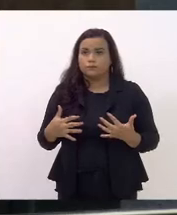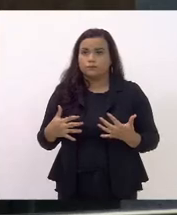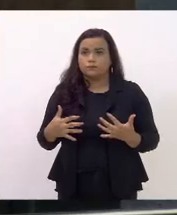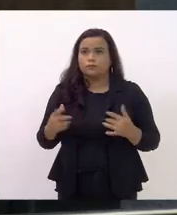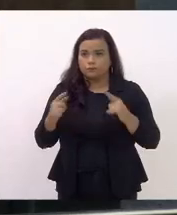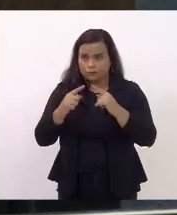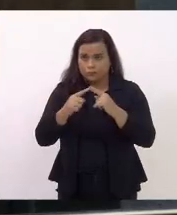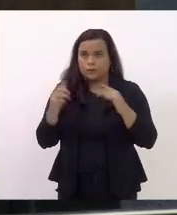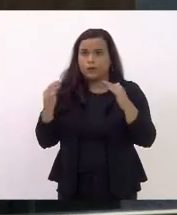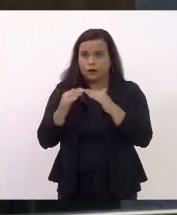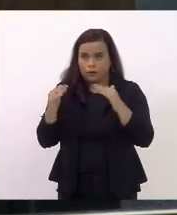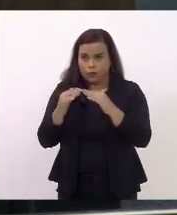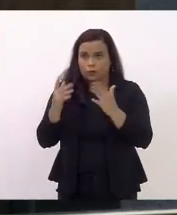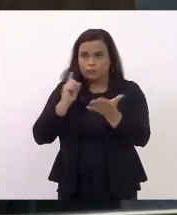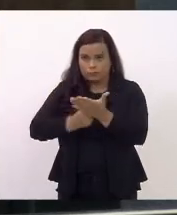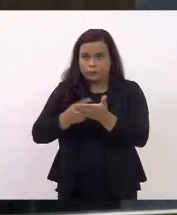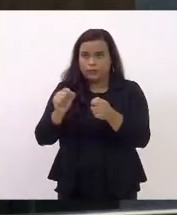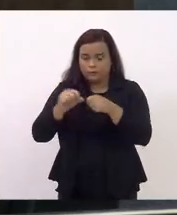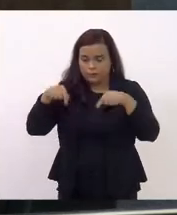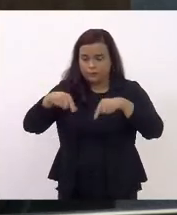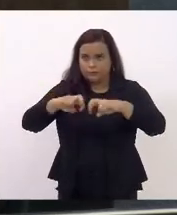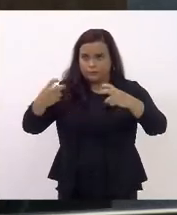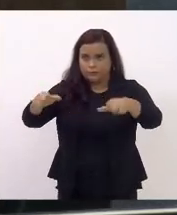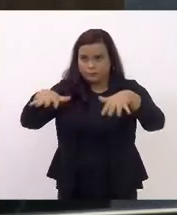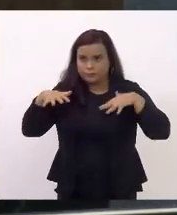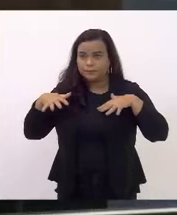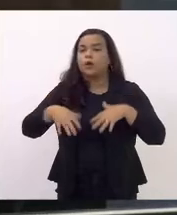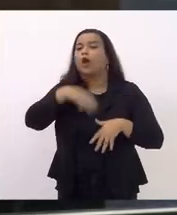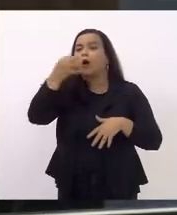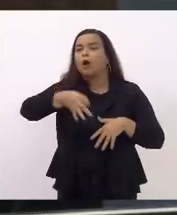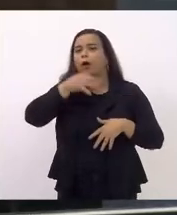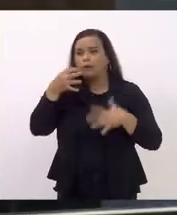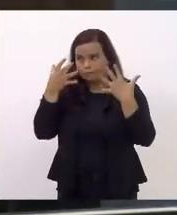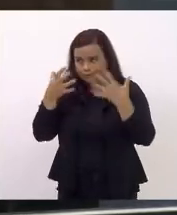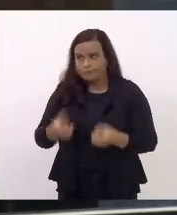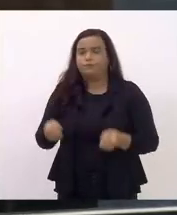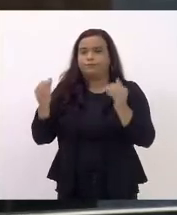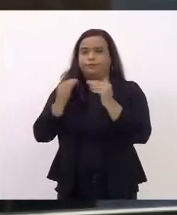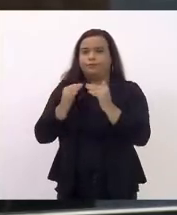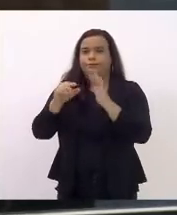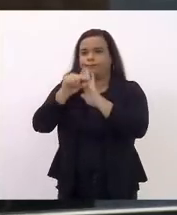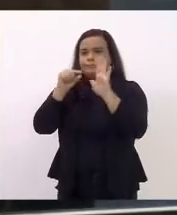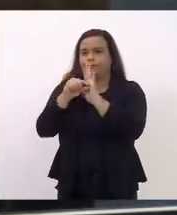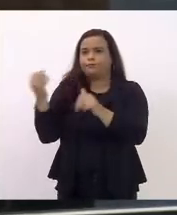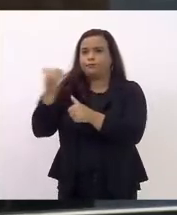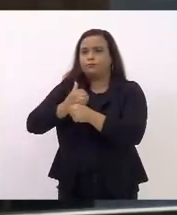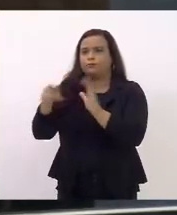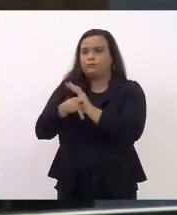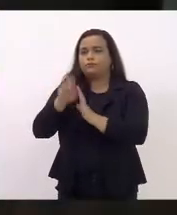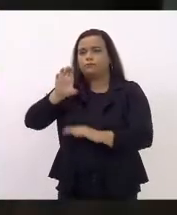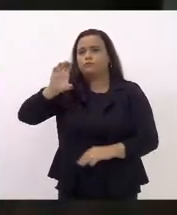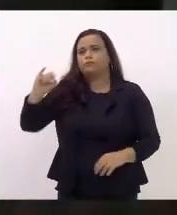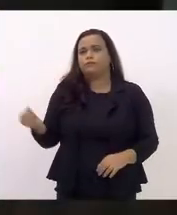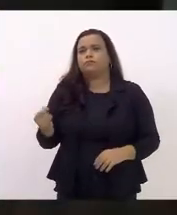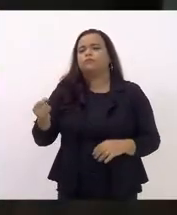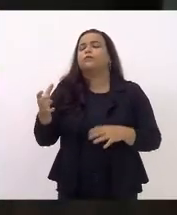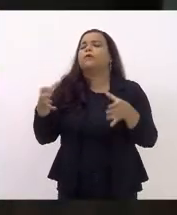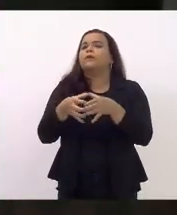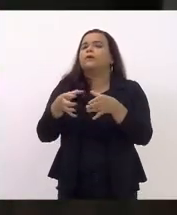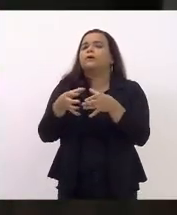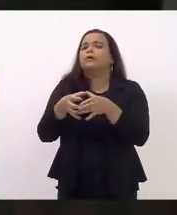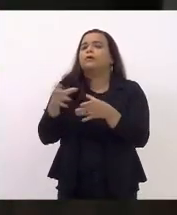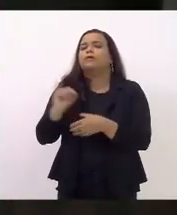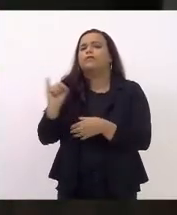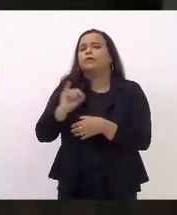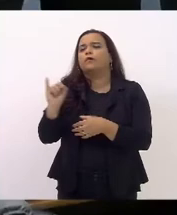Conforme o acordo, né, feito aqui em plenário, o parecer é favorável nos termos do substitutivo da CCJ. Pela Comissão de Tributação, deputado Luiz